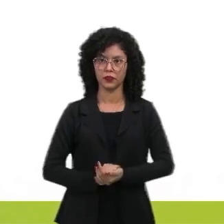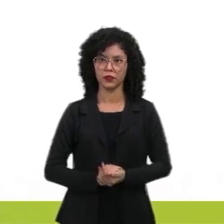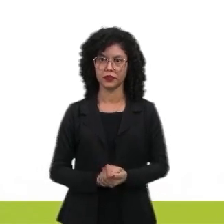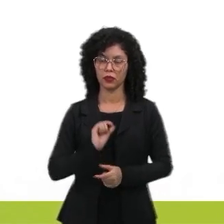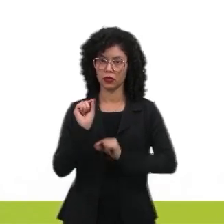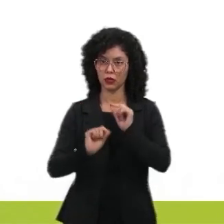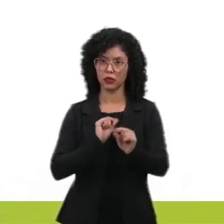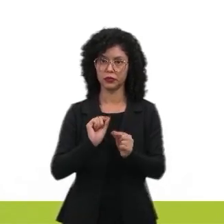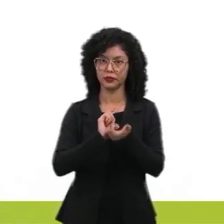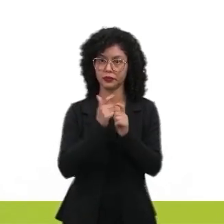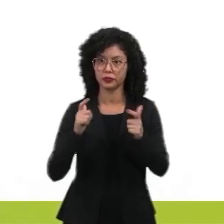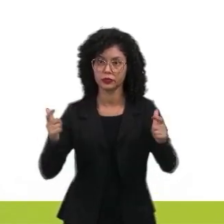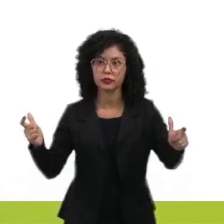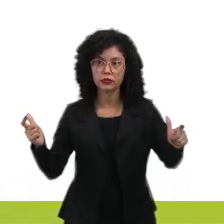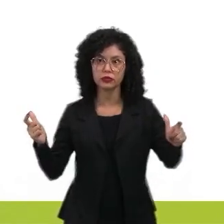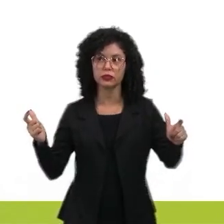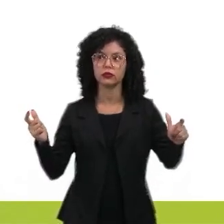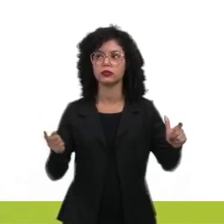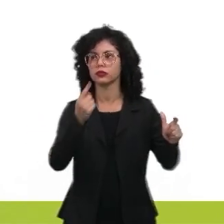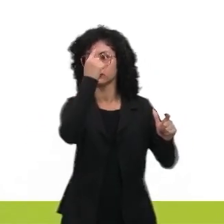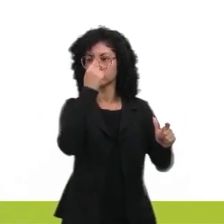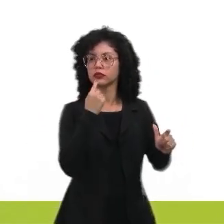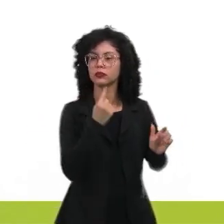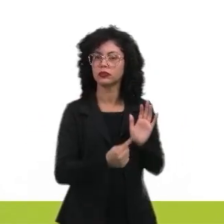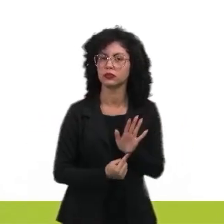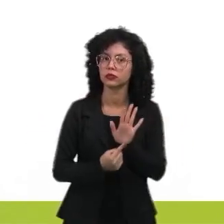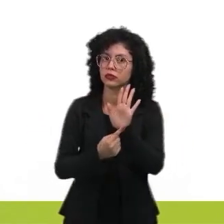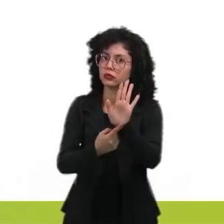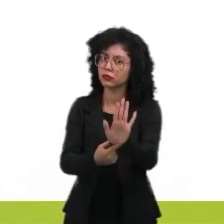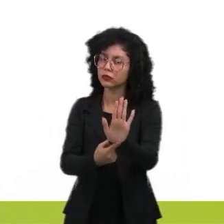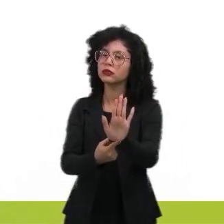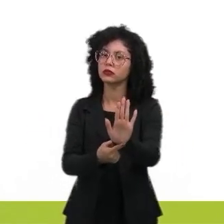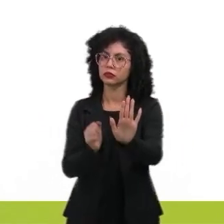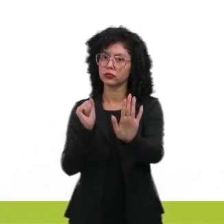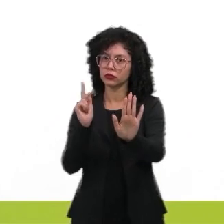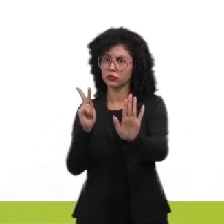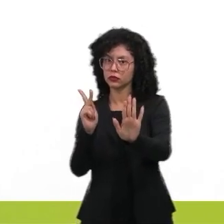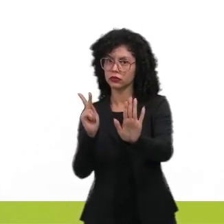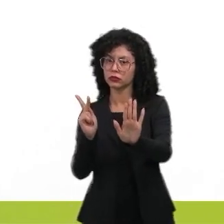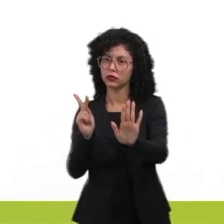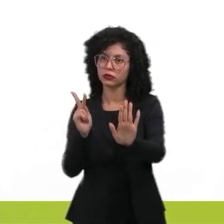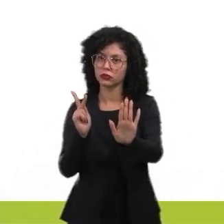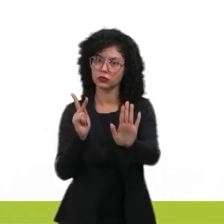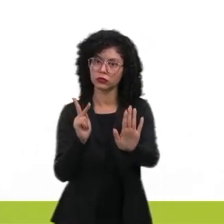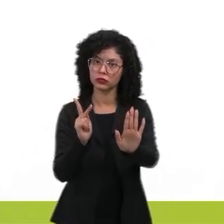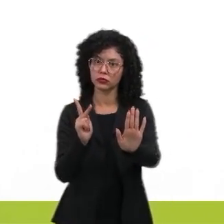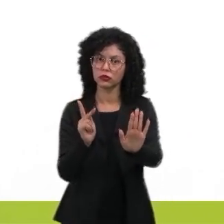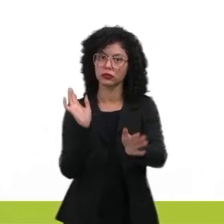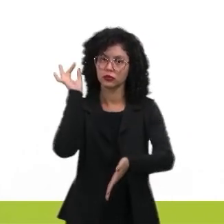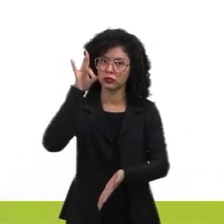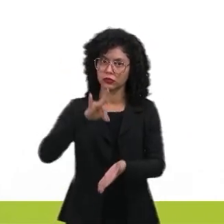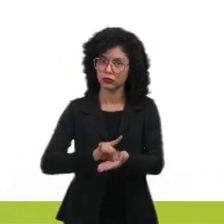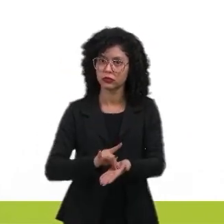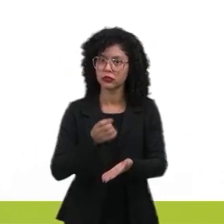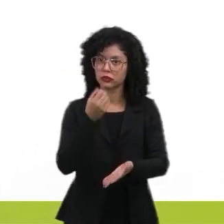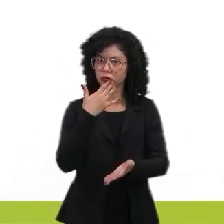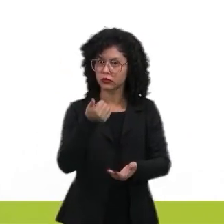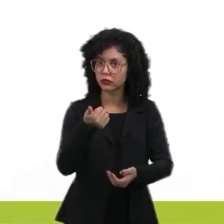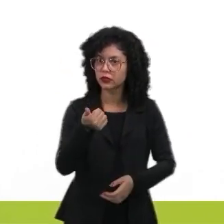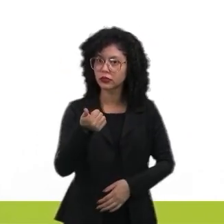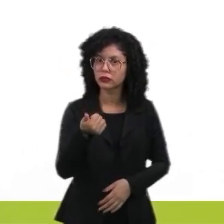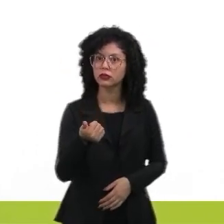do que o tamanho do desenho apresentado na imagem, certo? Que ali entra na ideia de escala, e o tamanho real, tudo bem? Imagina